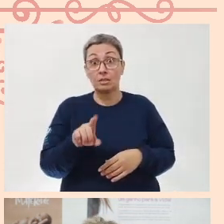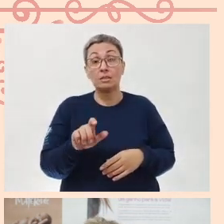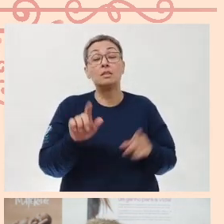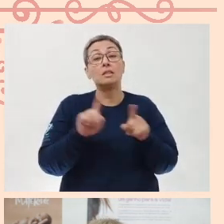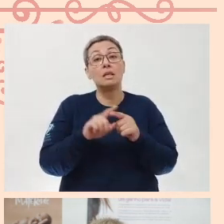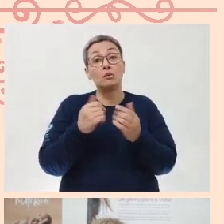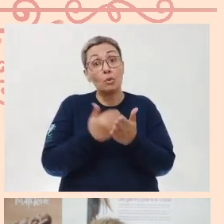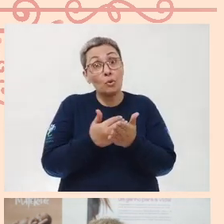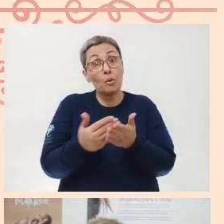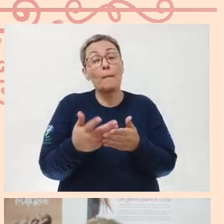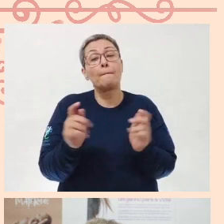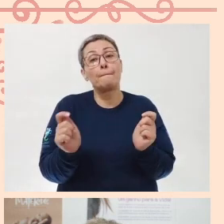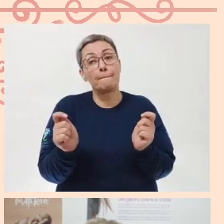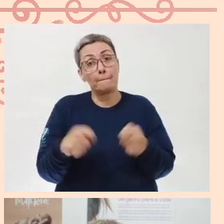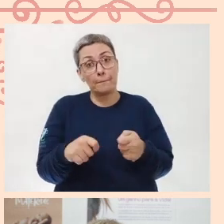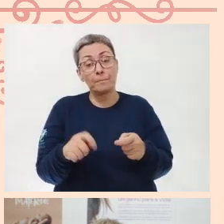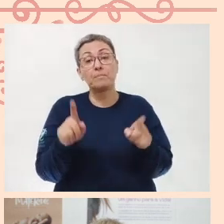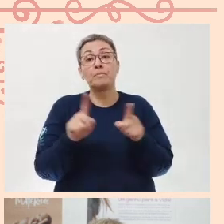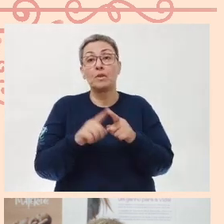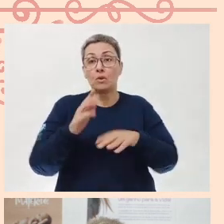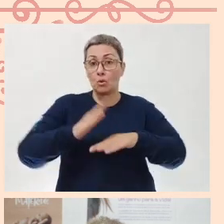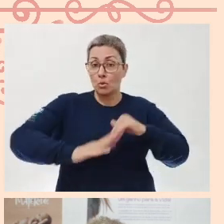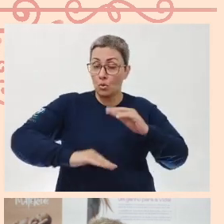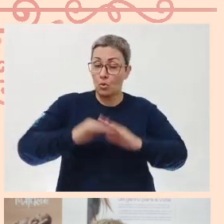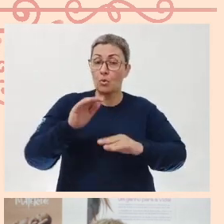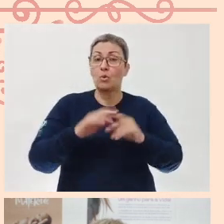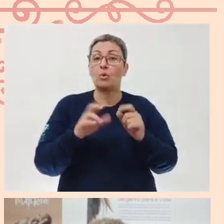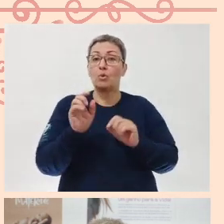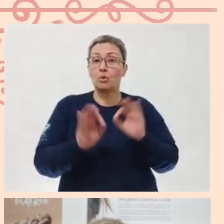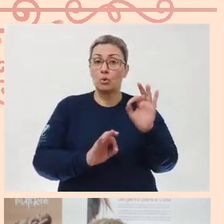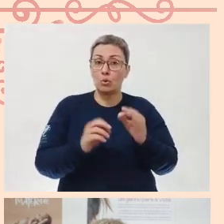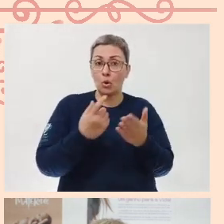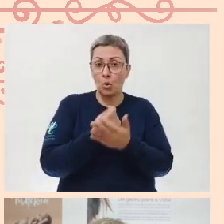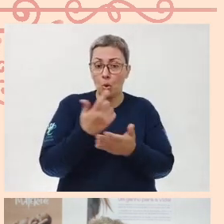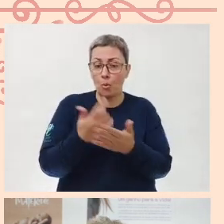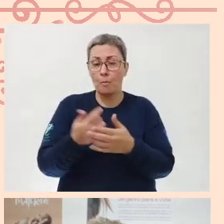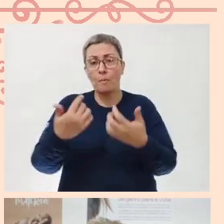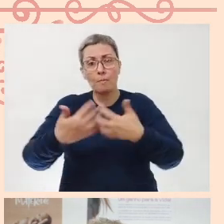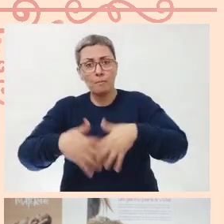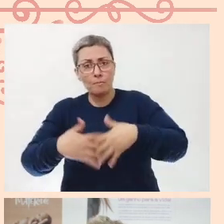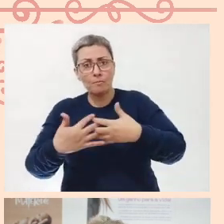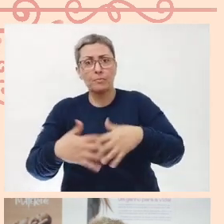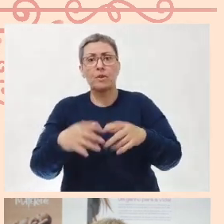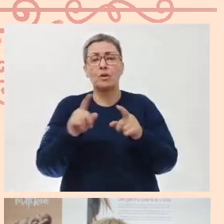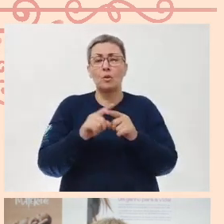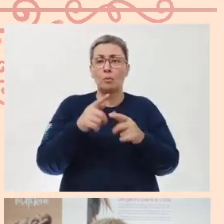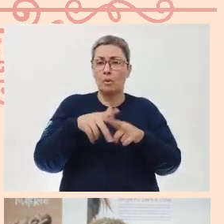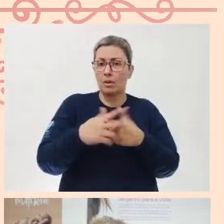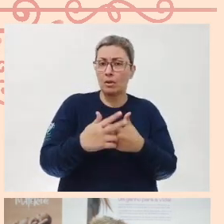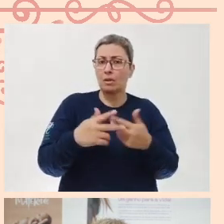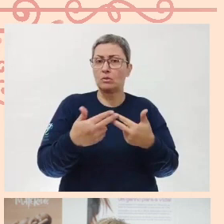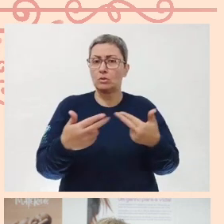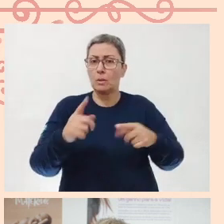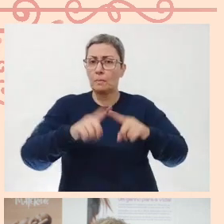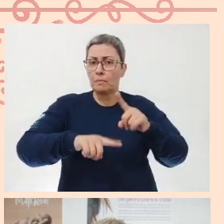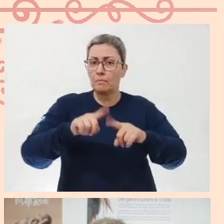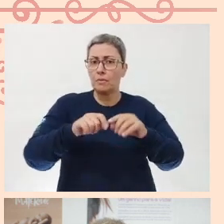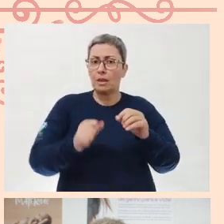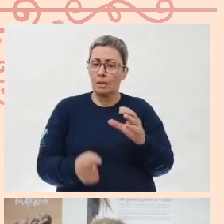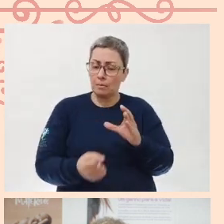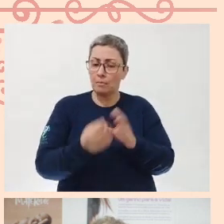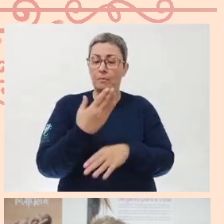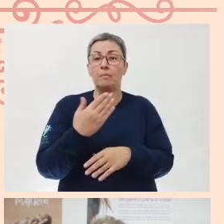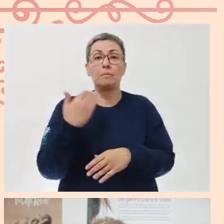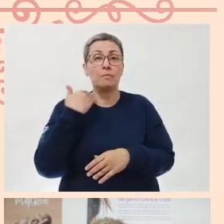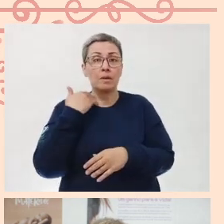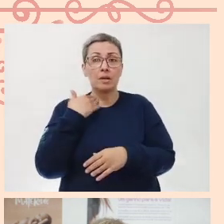FUNCAD. E a partir daí foi possível realizarmos compras de equipamentos para a implantação